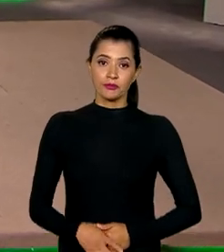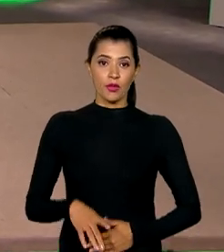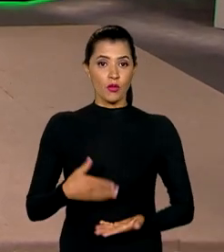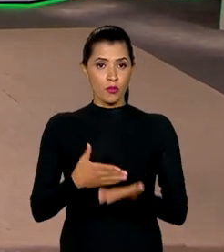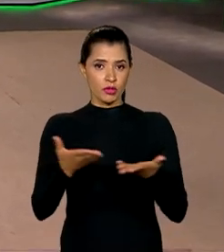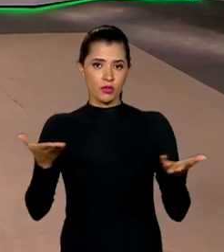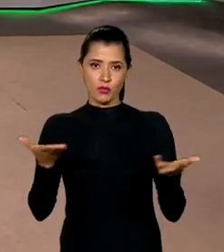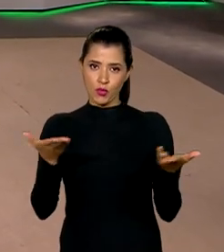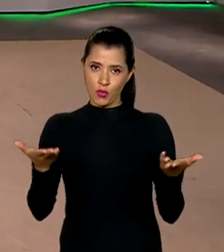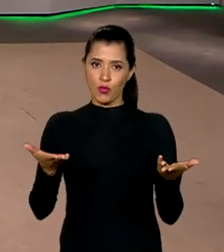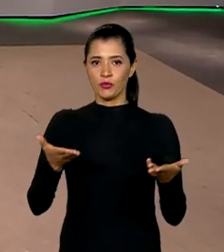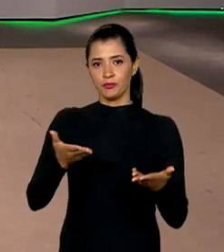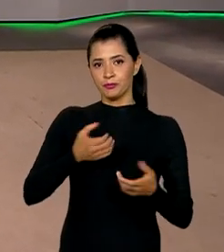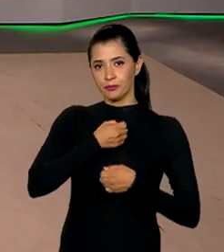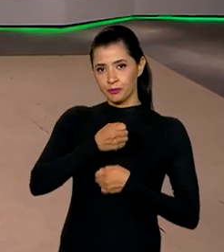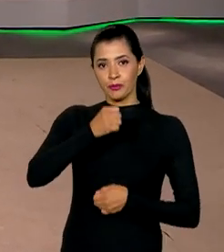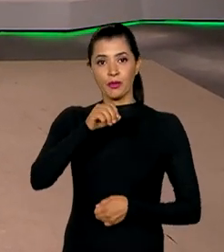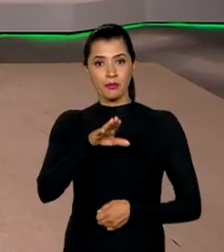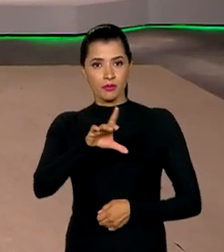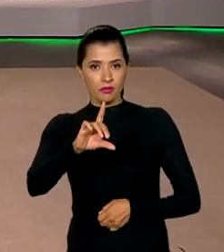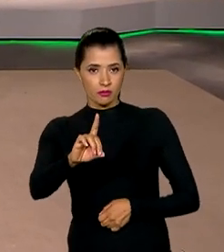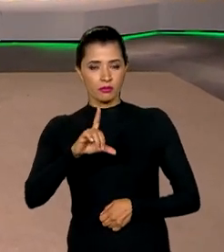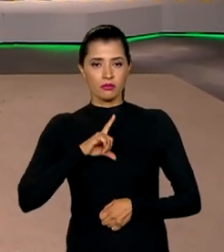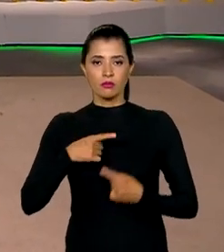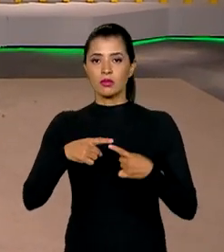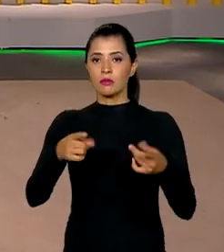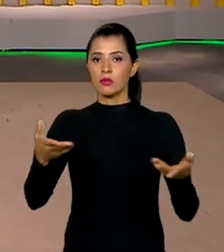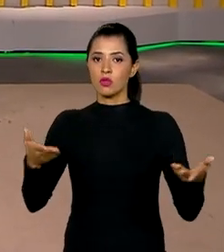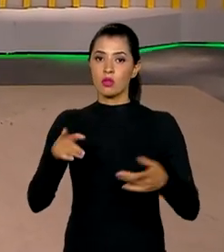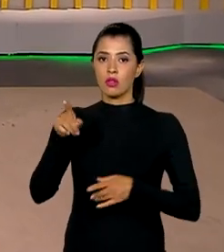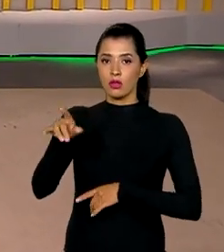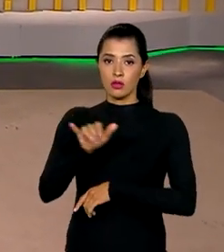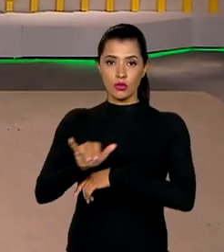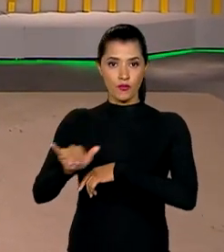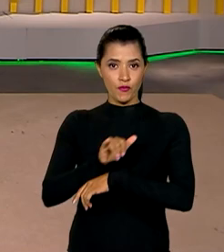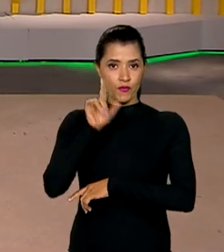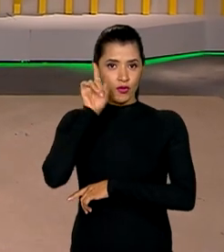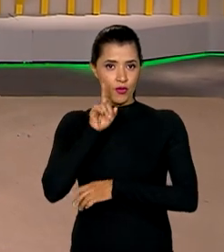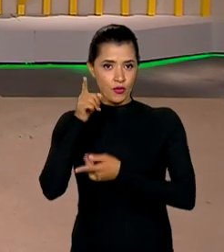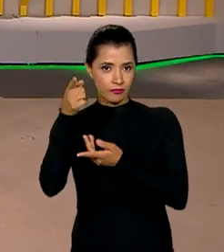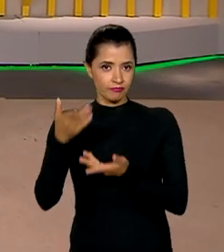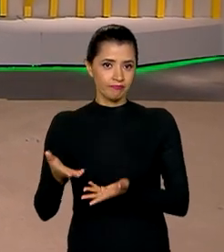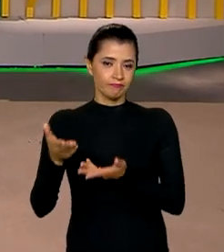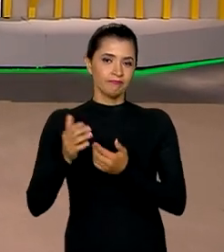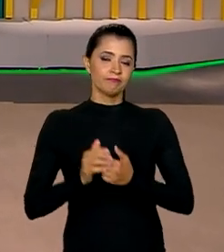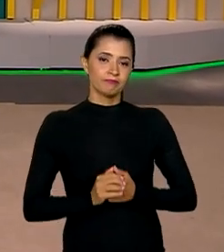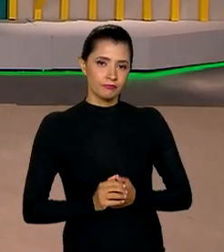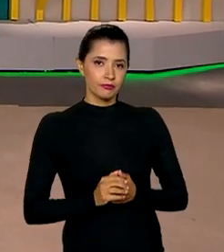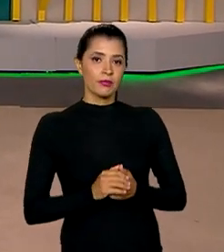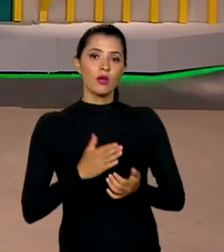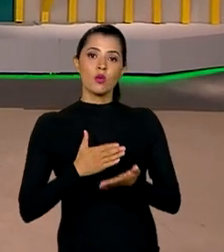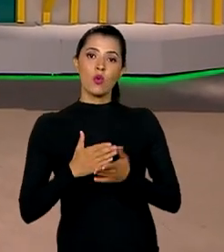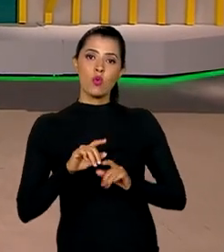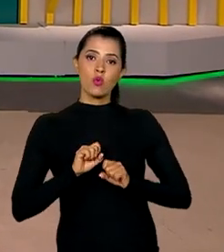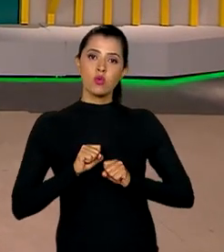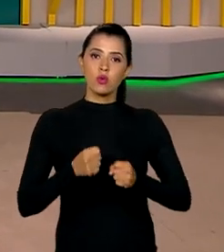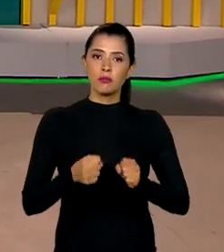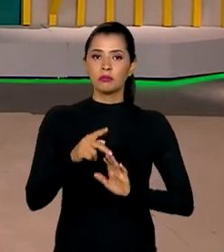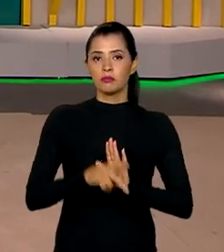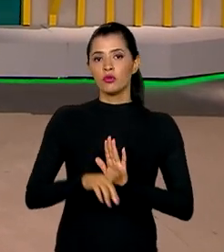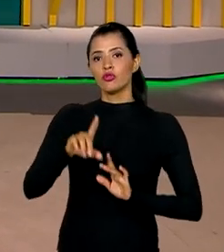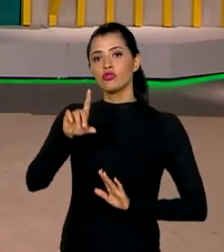E nós começamos esta edição do Brasil em Dia com o lançamento em Nova York, nos Estados Unidos, da Iniciativa Global para os